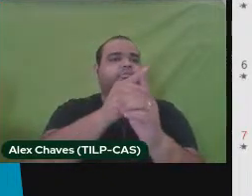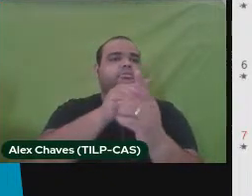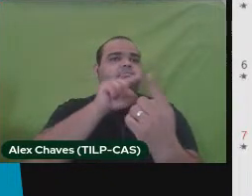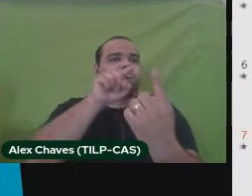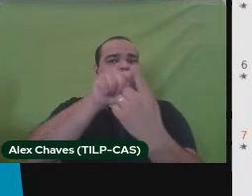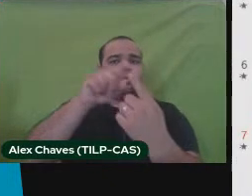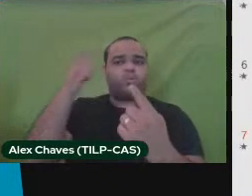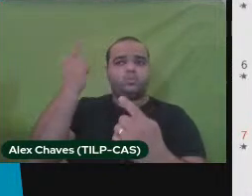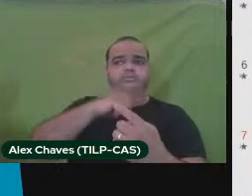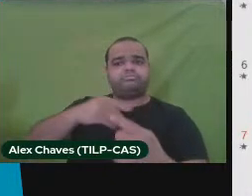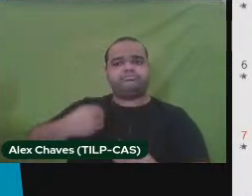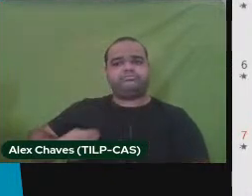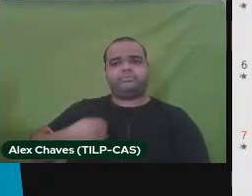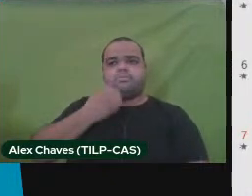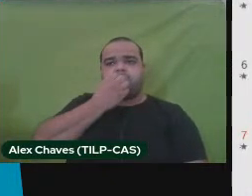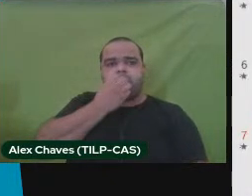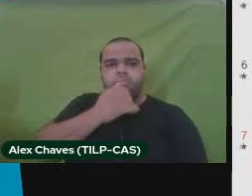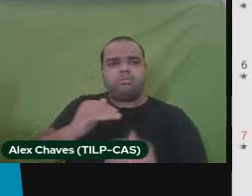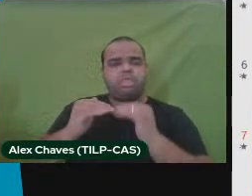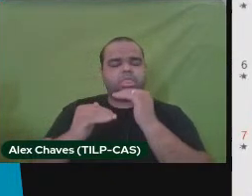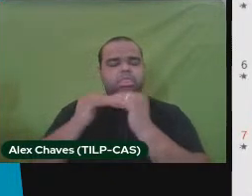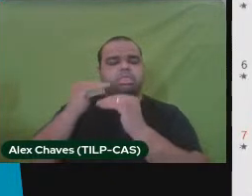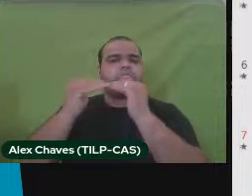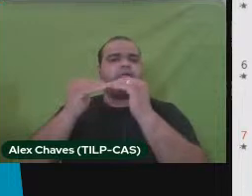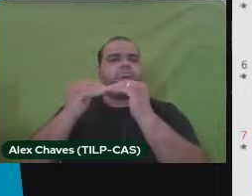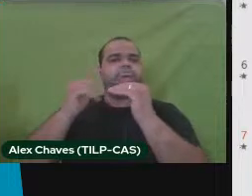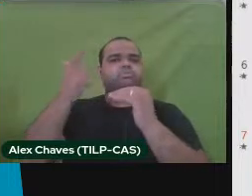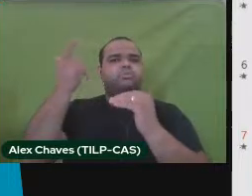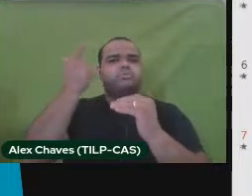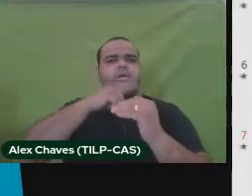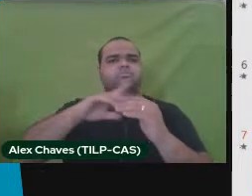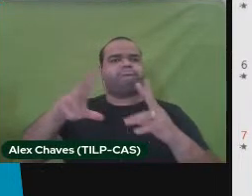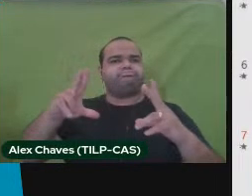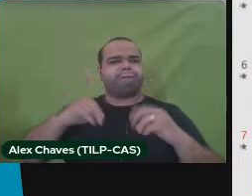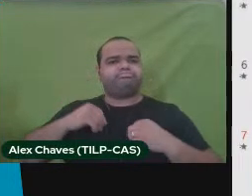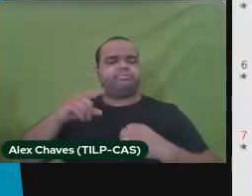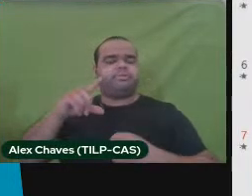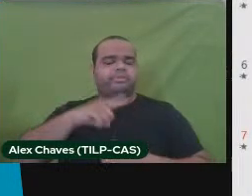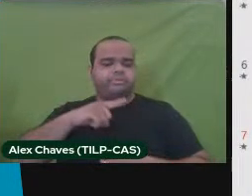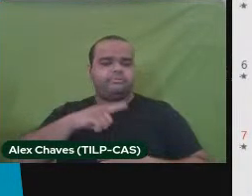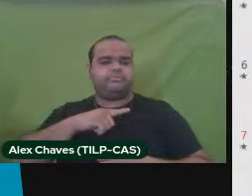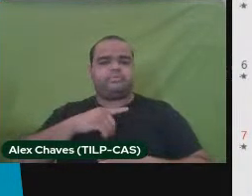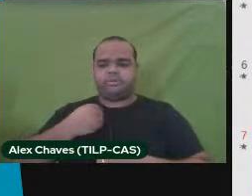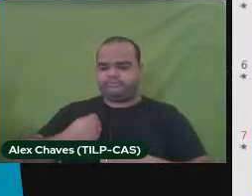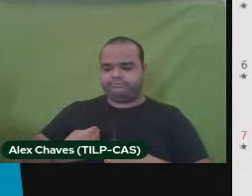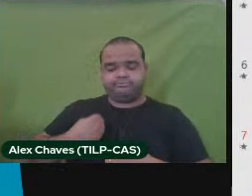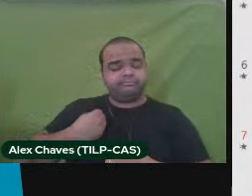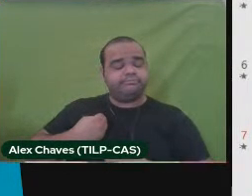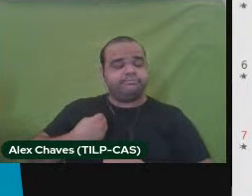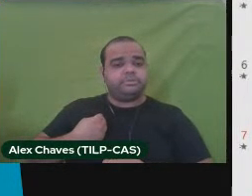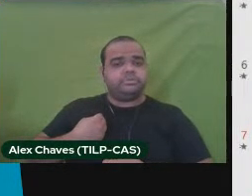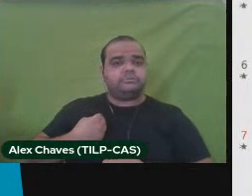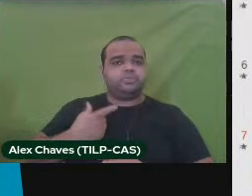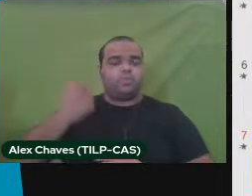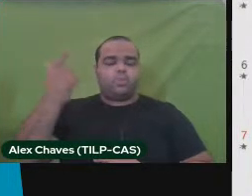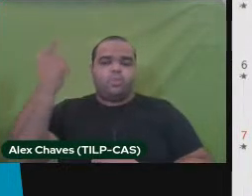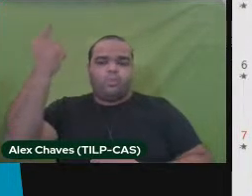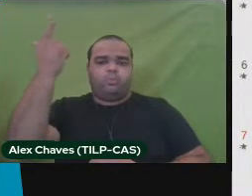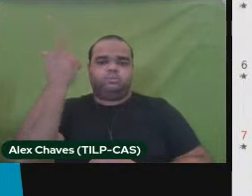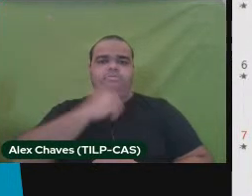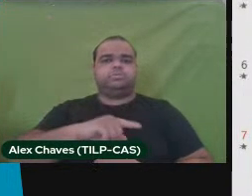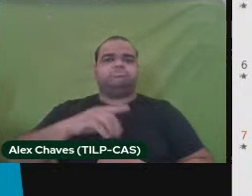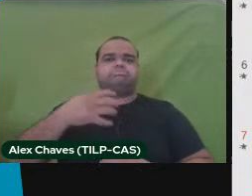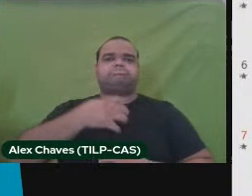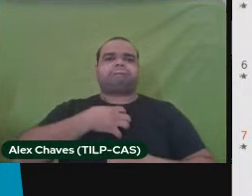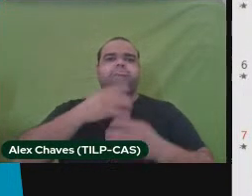vida plena, uma vida digna, uma vida em que seja livre, uma vida